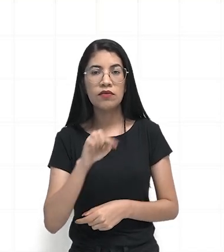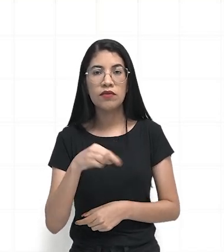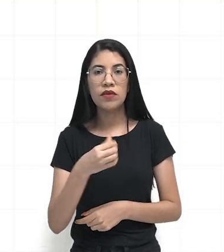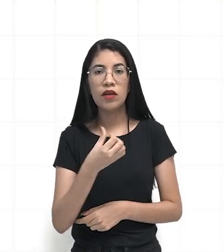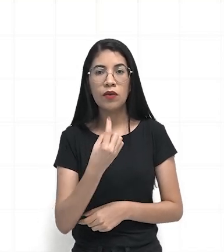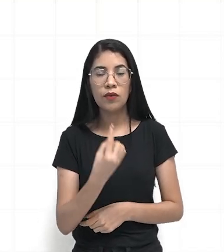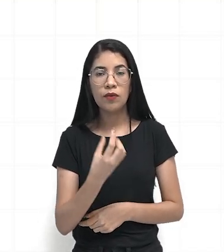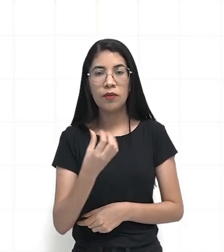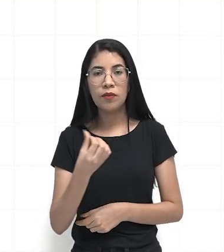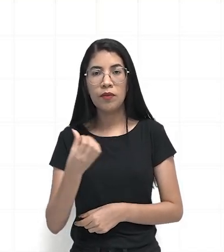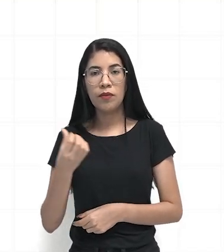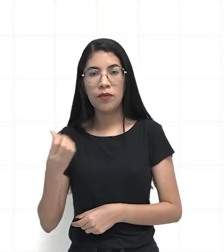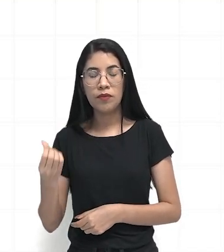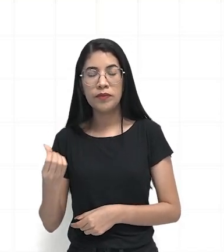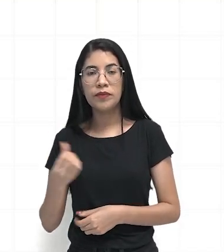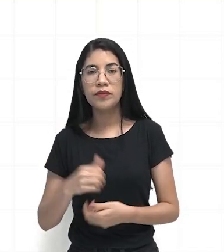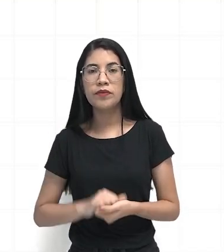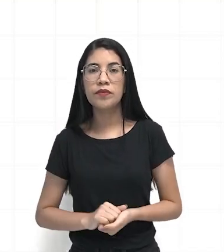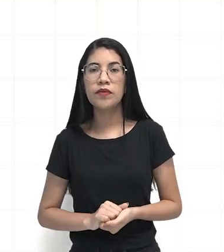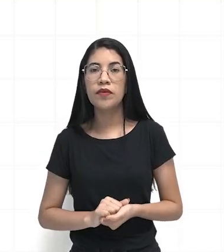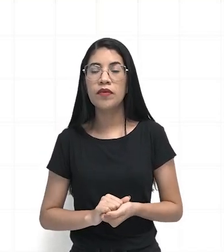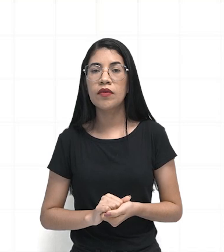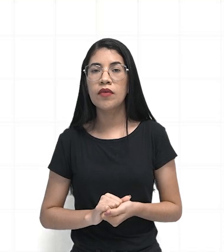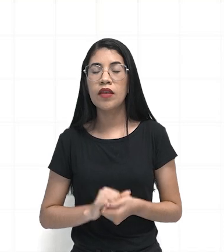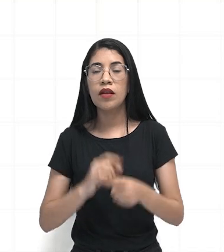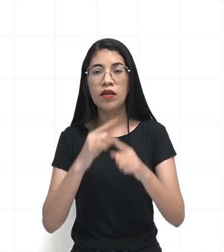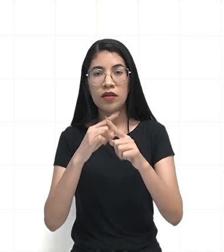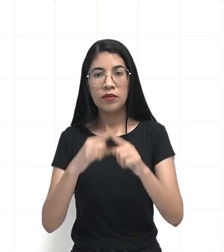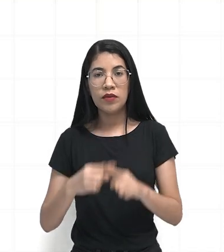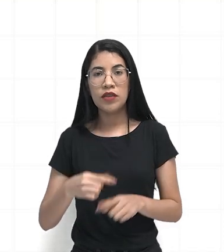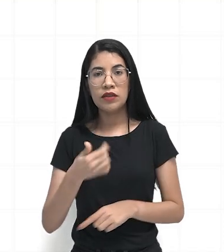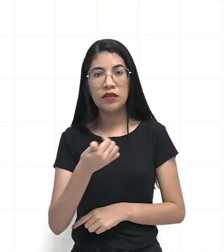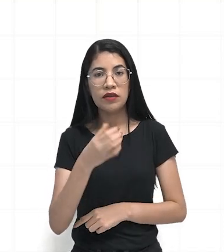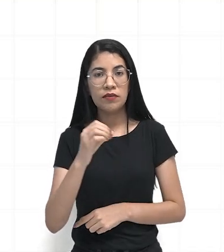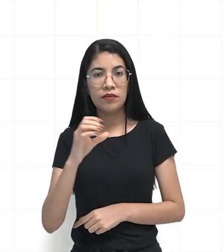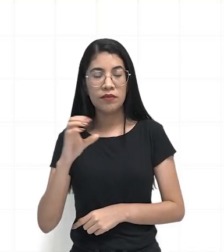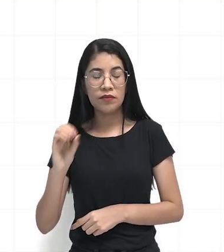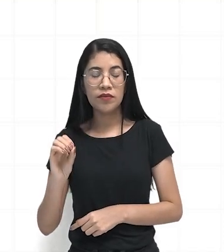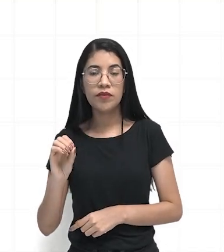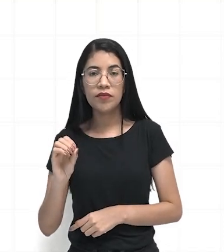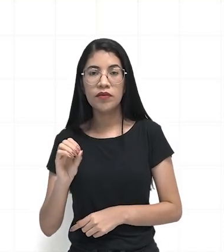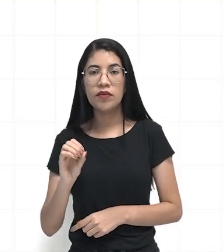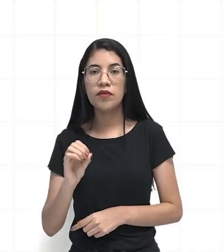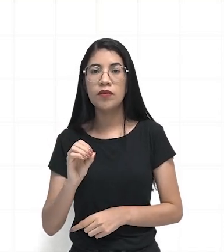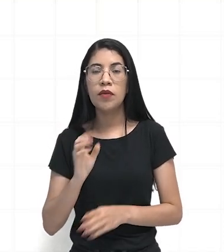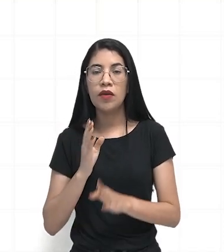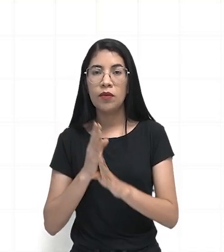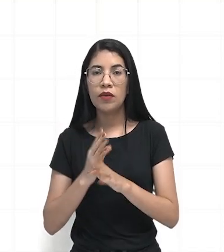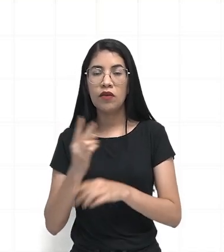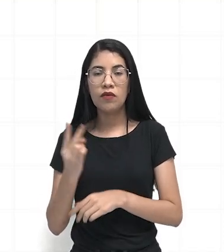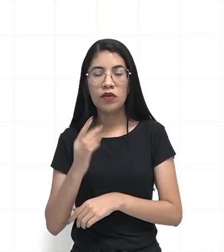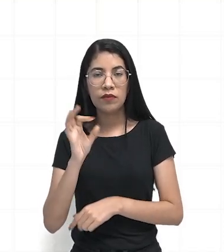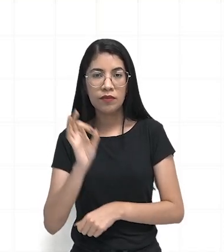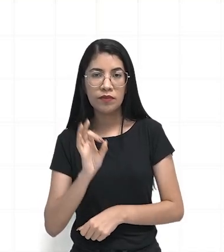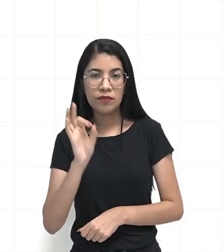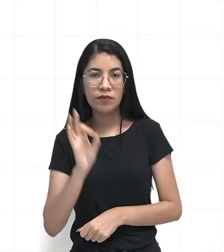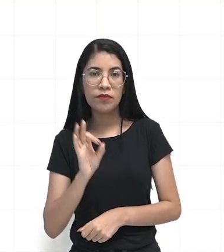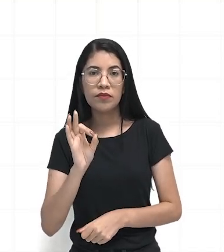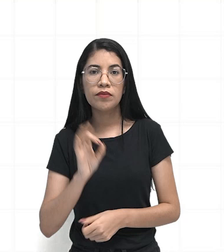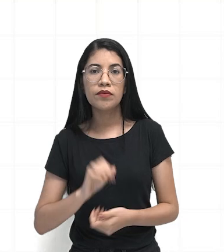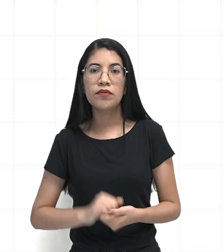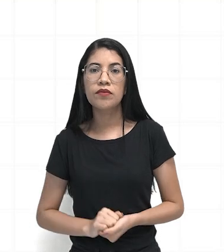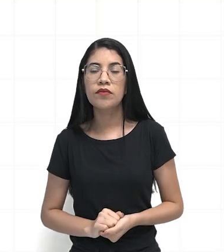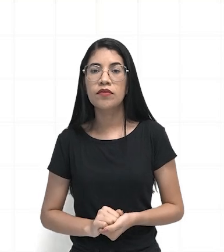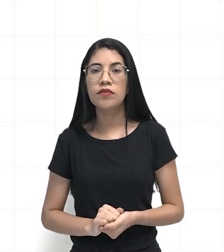0,1666 e assim por diante. Multiplicando isso, então, por 100, né, que é o número decimal, então eu tenho,